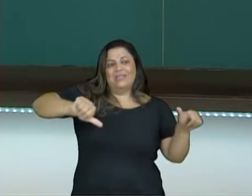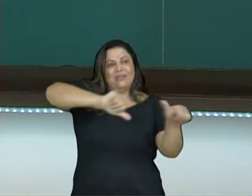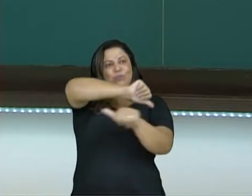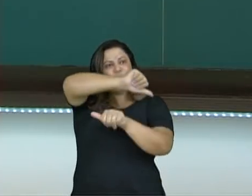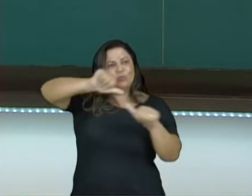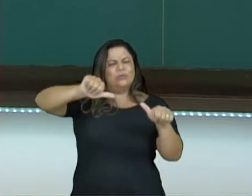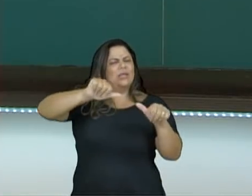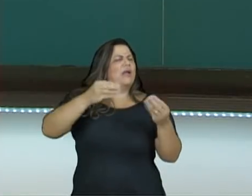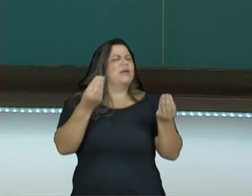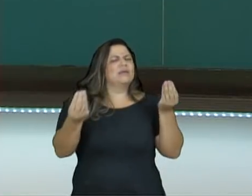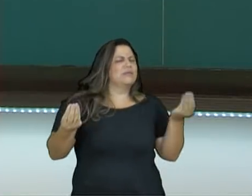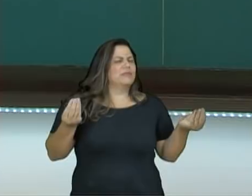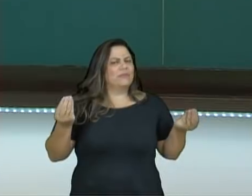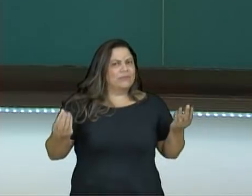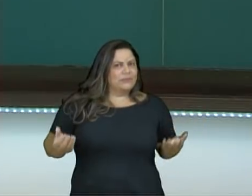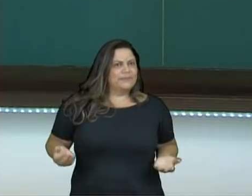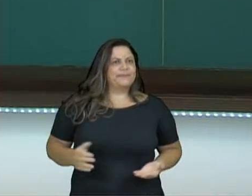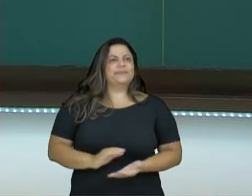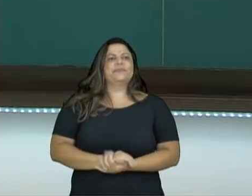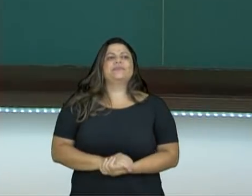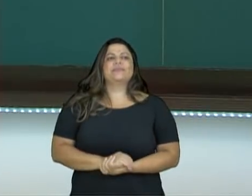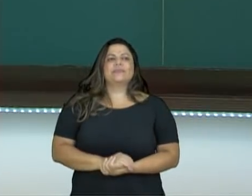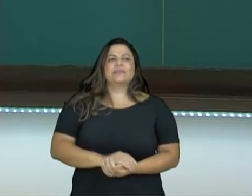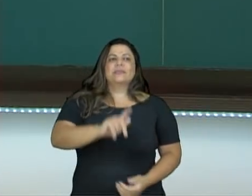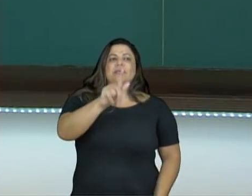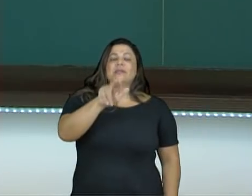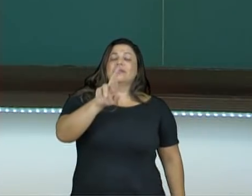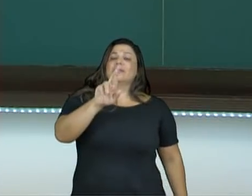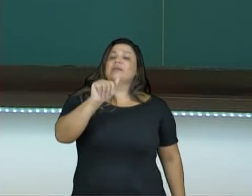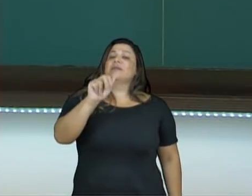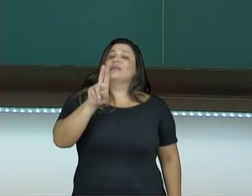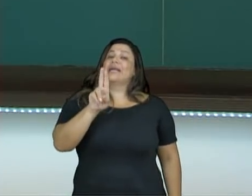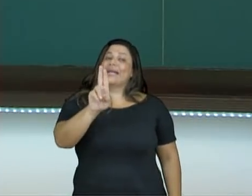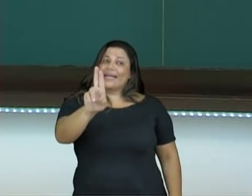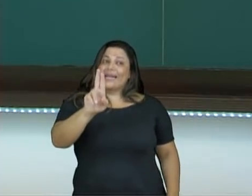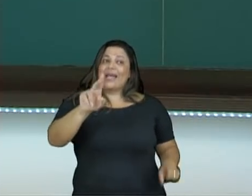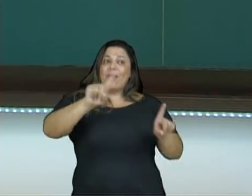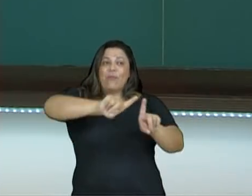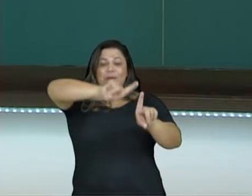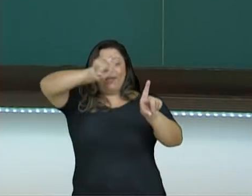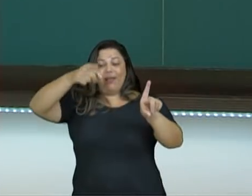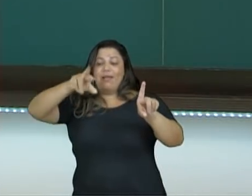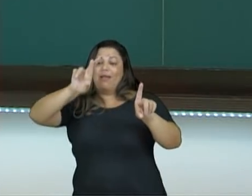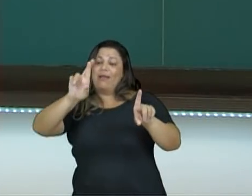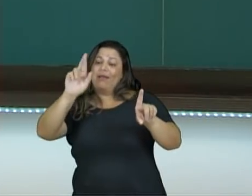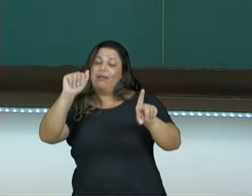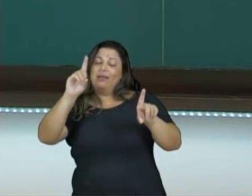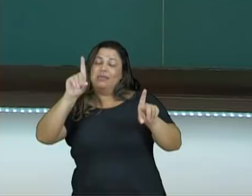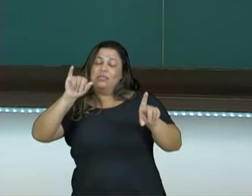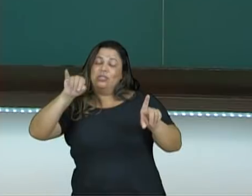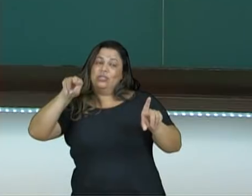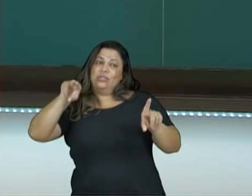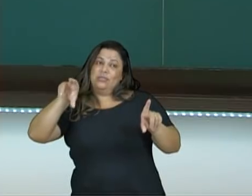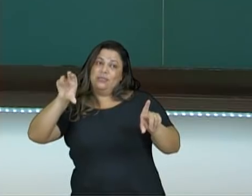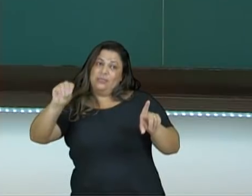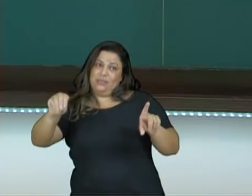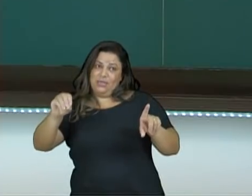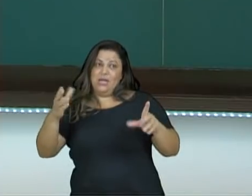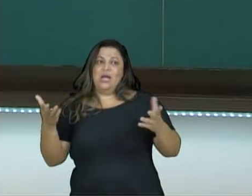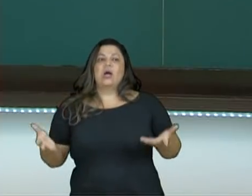Então, para transformar os ângulos de grau para radianos, nós usamos uma regra de três simples, com a informação que